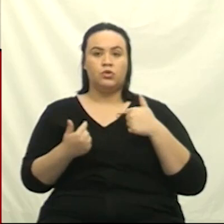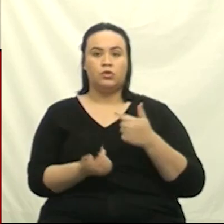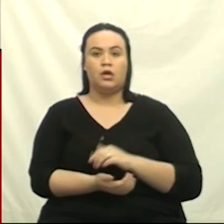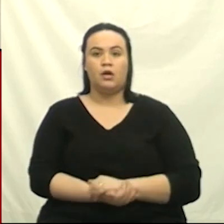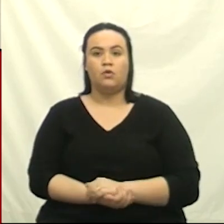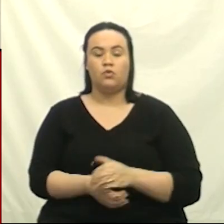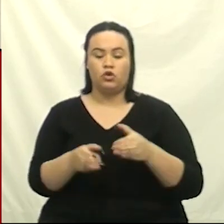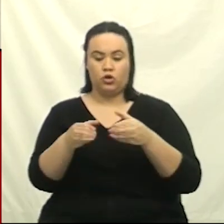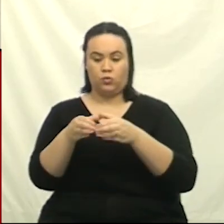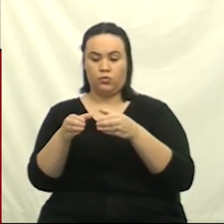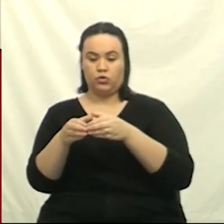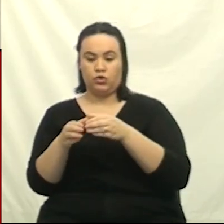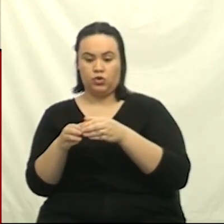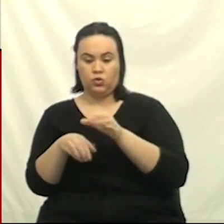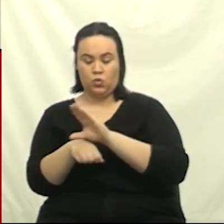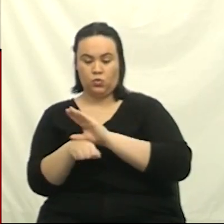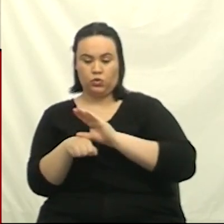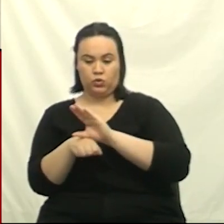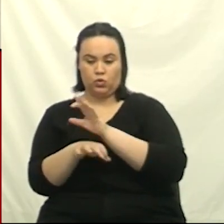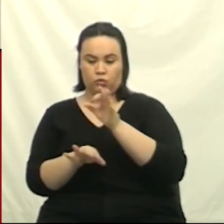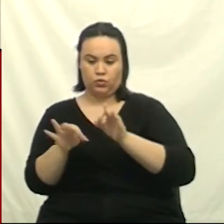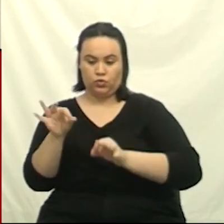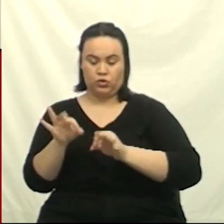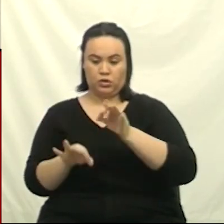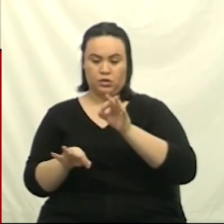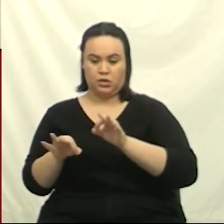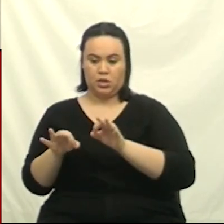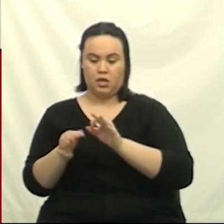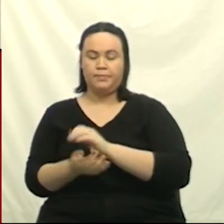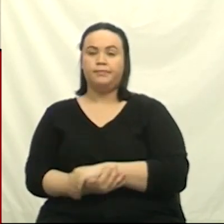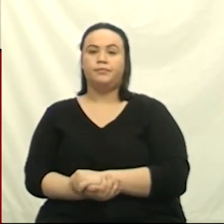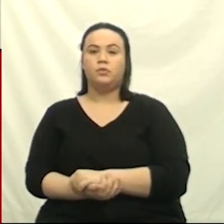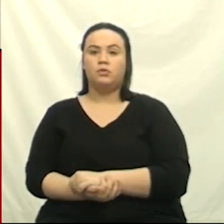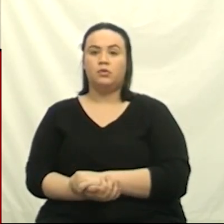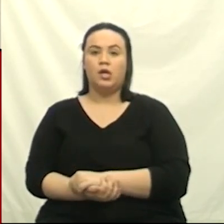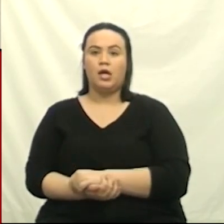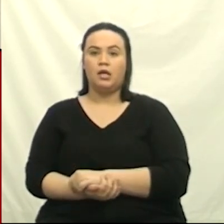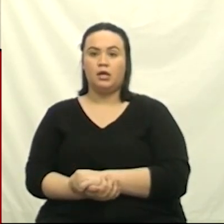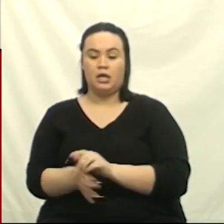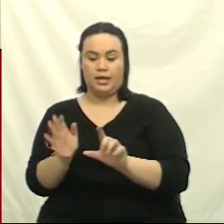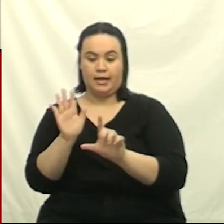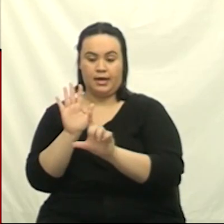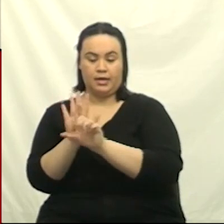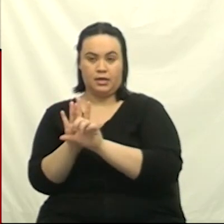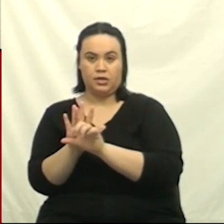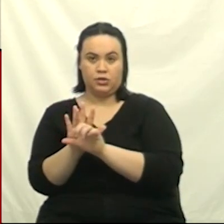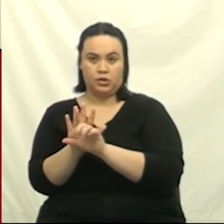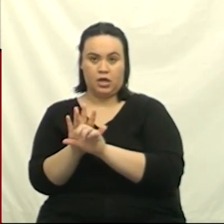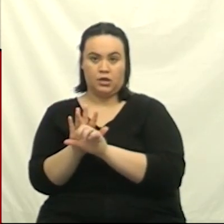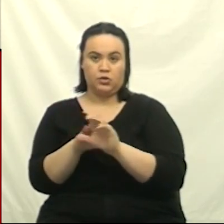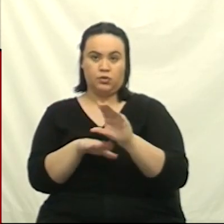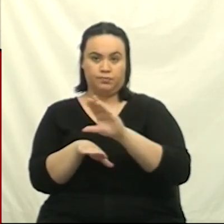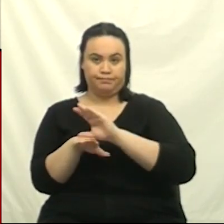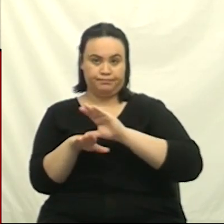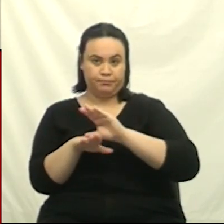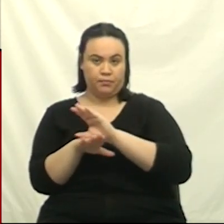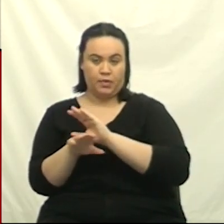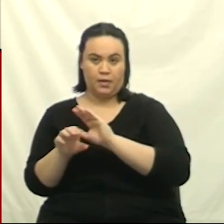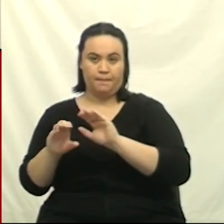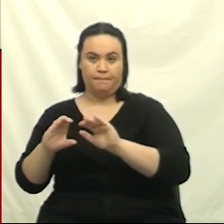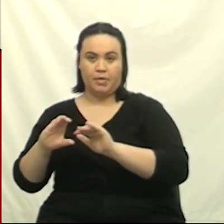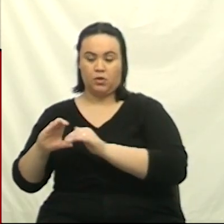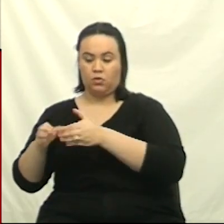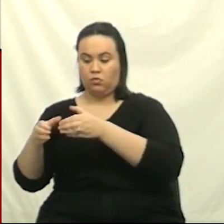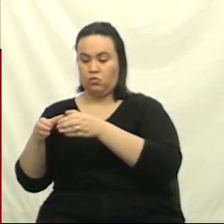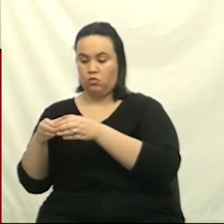a comissão de constituição justiça e redação opinou pela legalidade e constitucionalidade e encaminhou